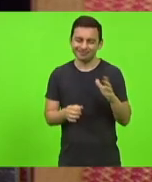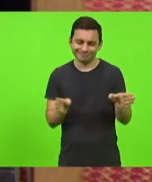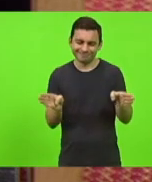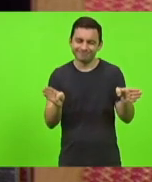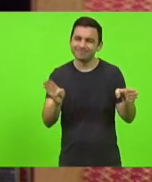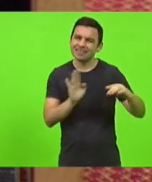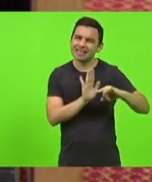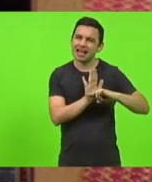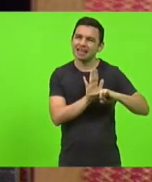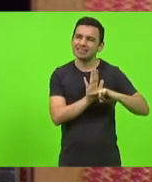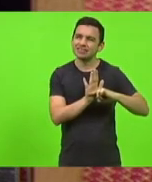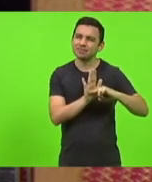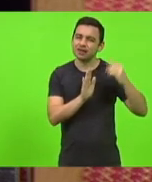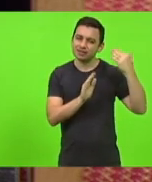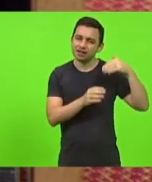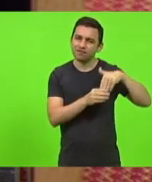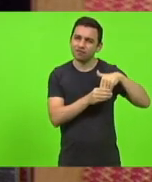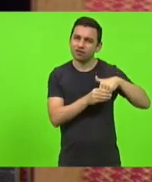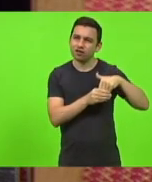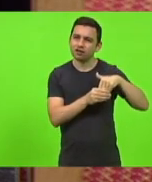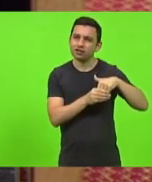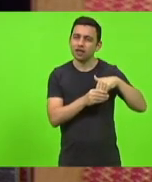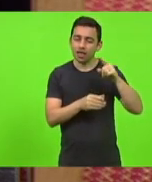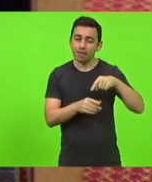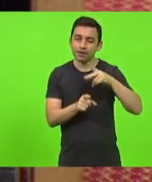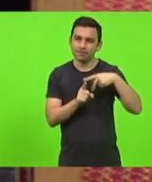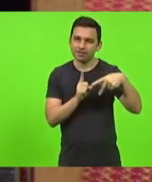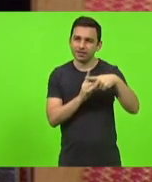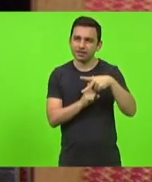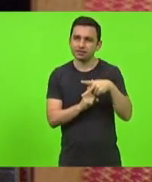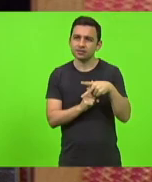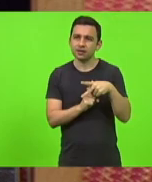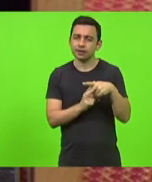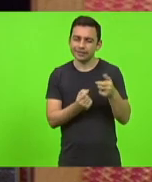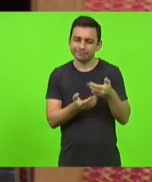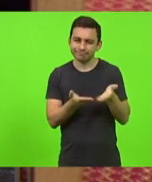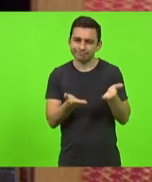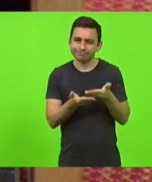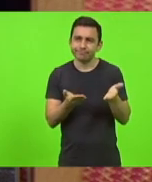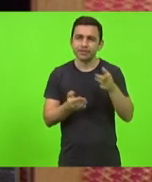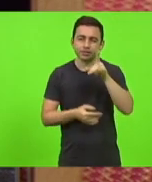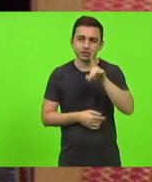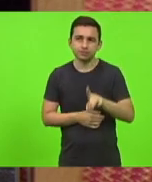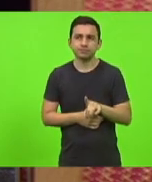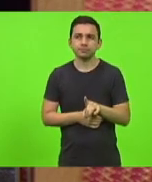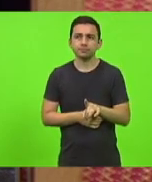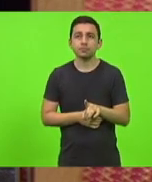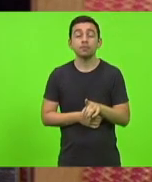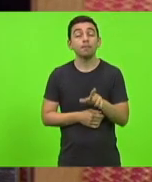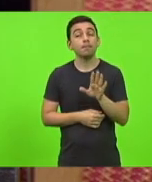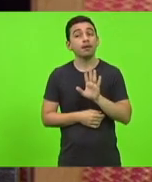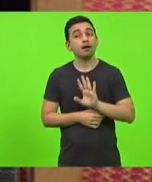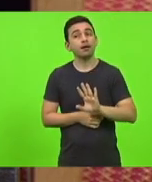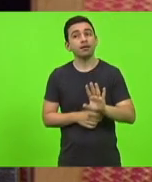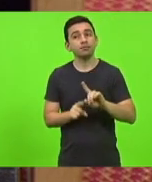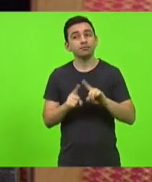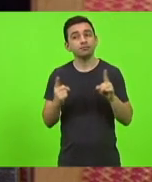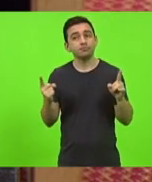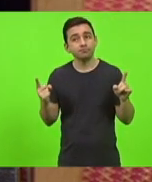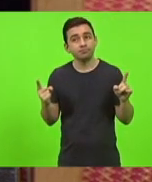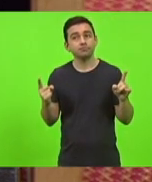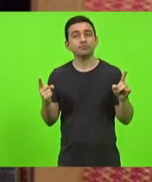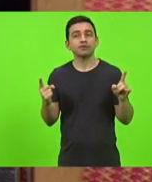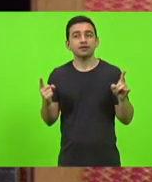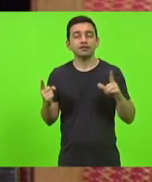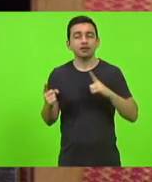no momento da votação da Previdência, com perdas de direitos, mas um sonho,